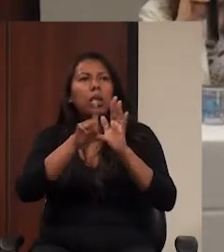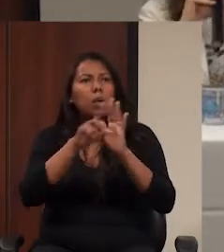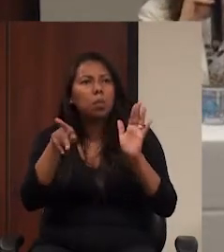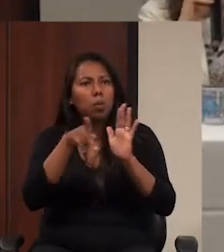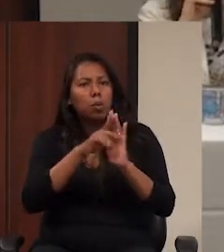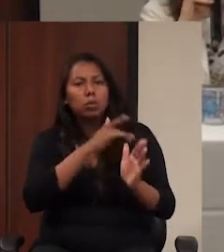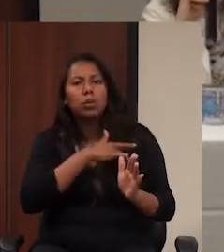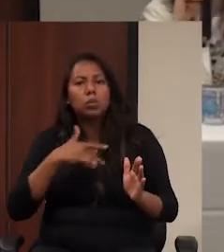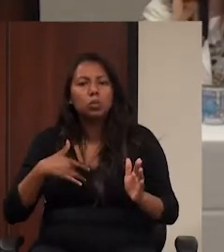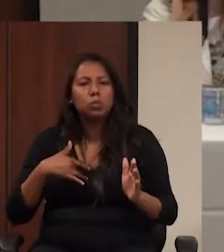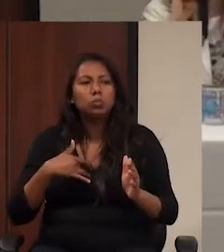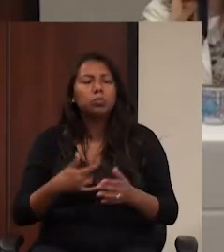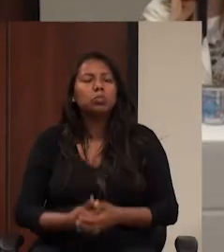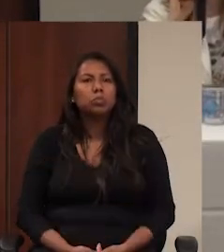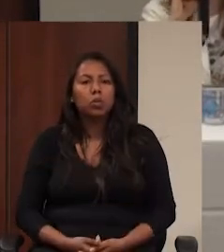de saúde,